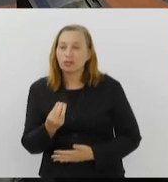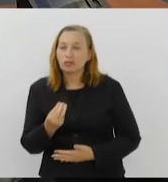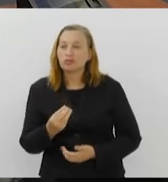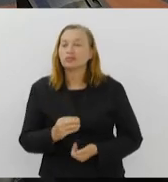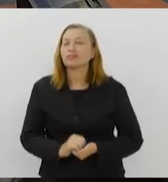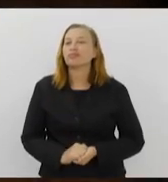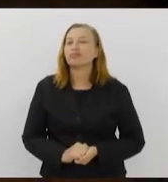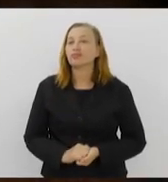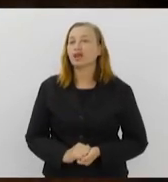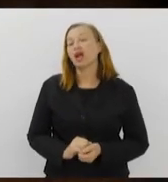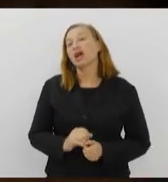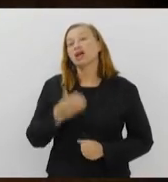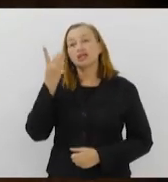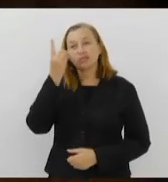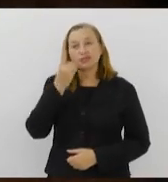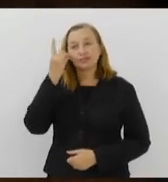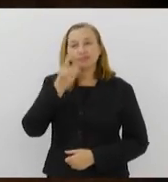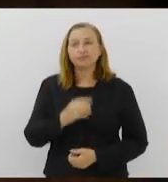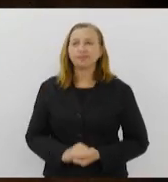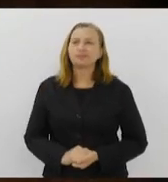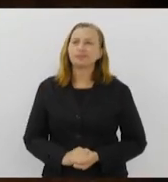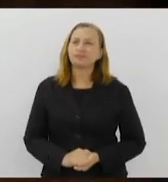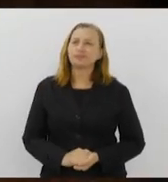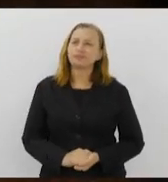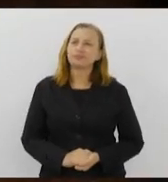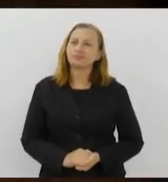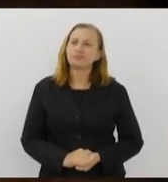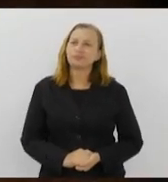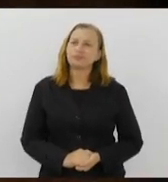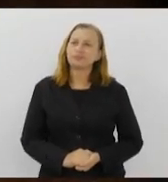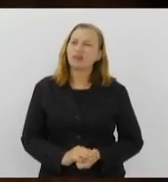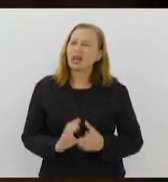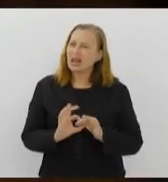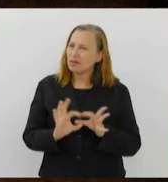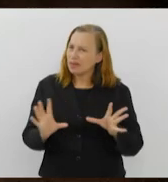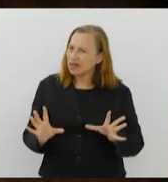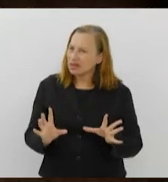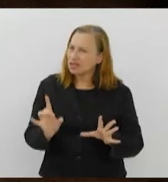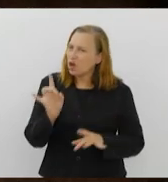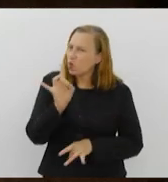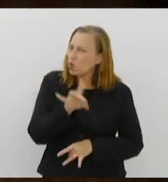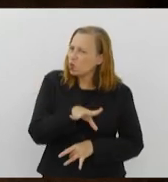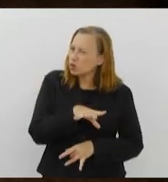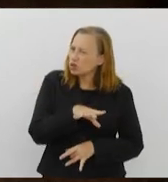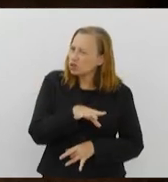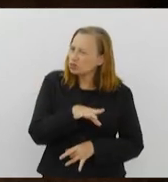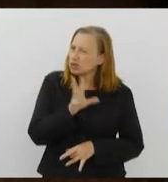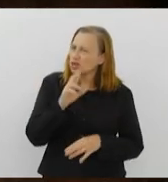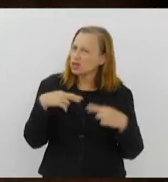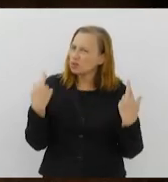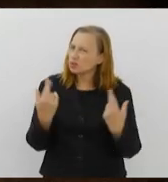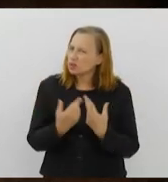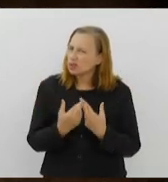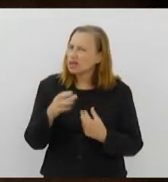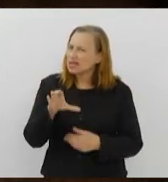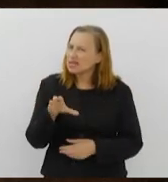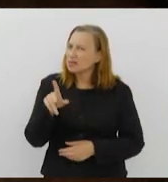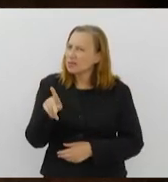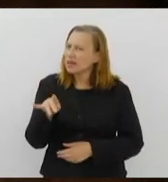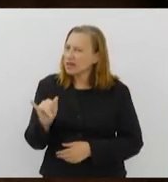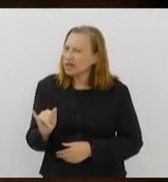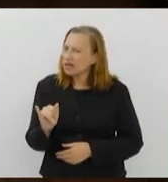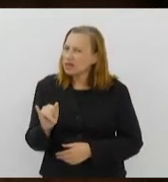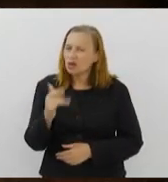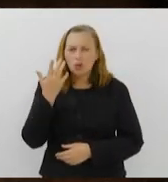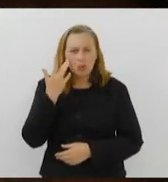deputado. Deputado, foi deliberado, inclusive, na última reunião da nossa CPI, se eu